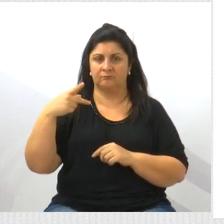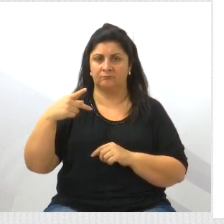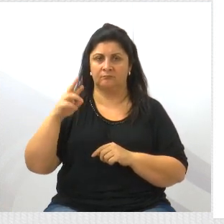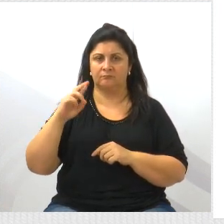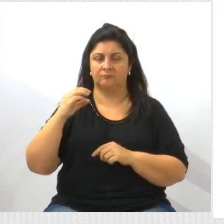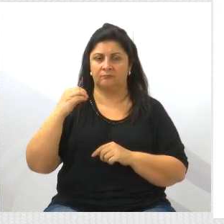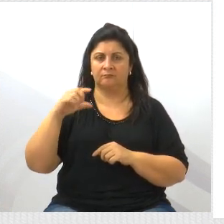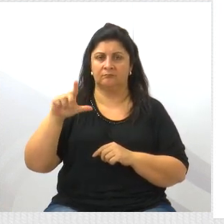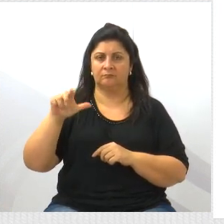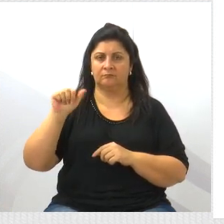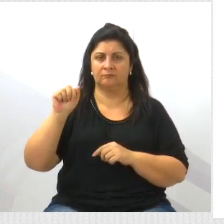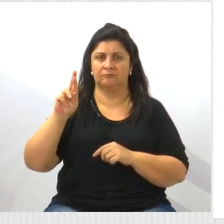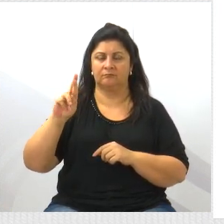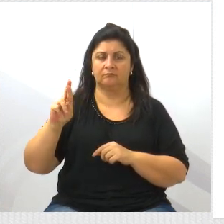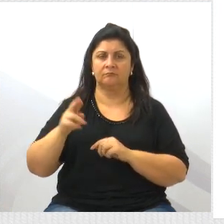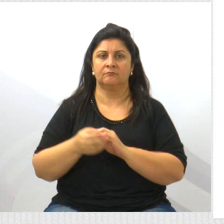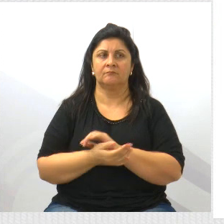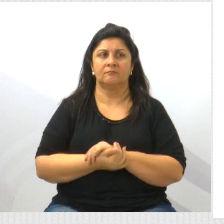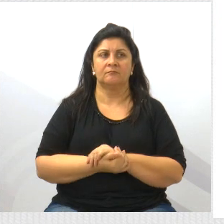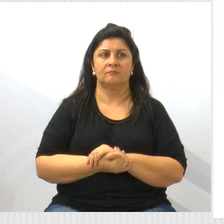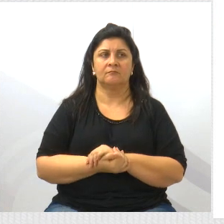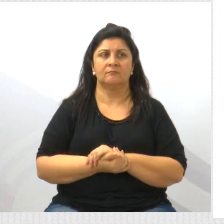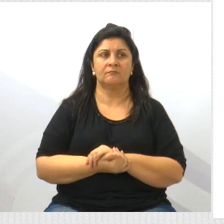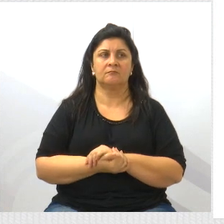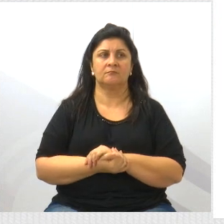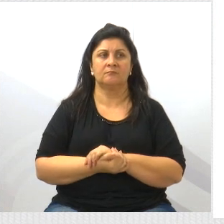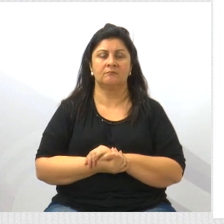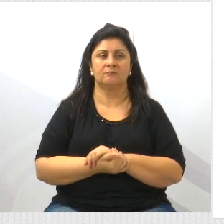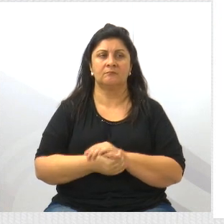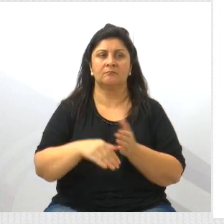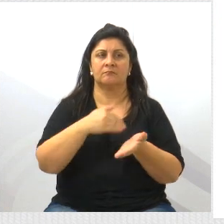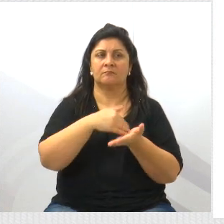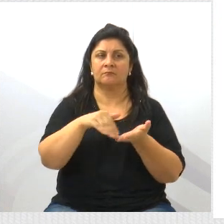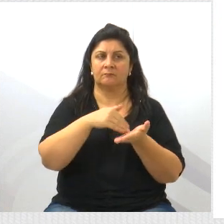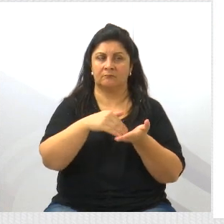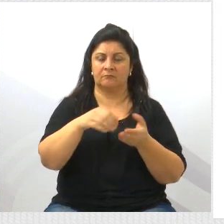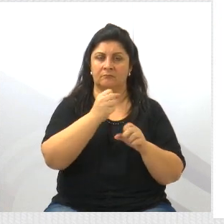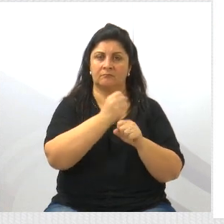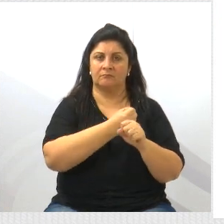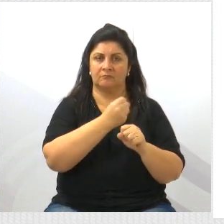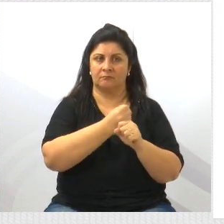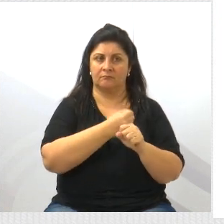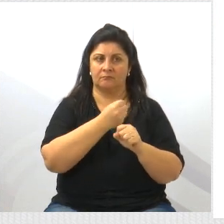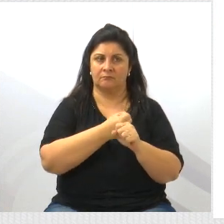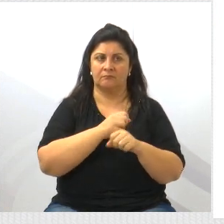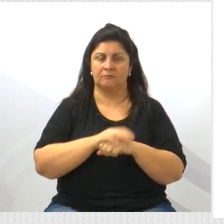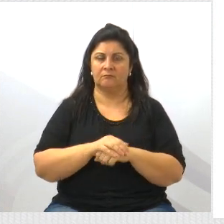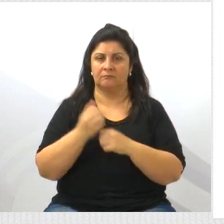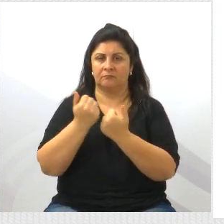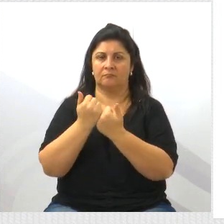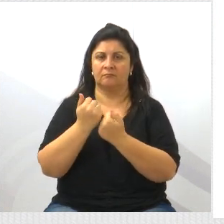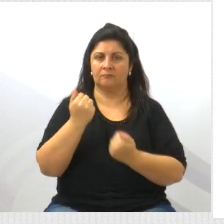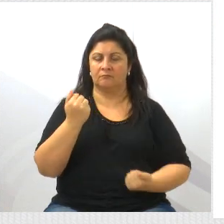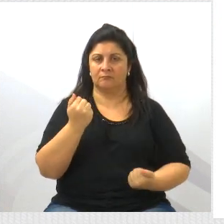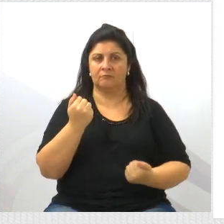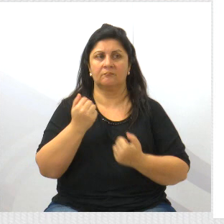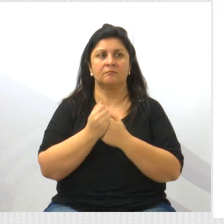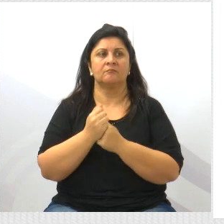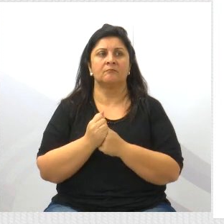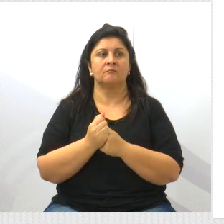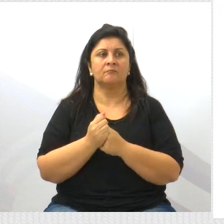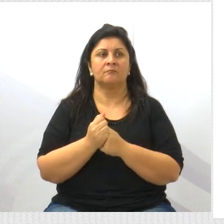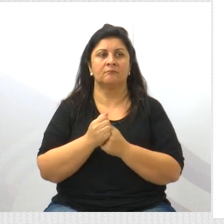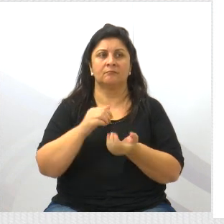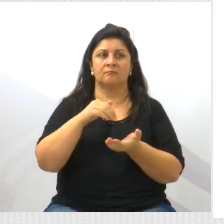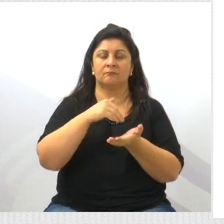que exerce a presidência, Secretaria de Infraestrutura, ela exerce a vice-presidência,